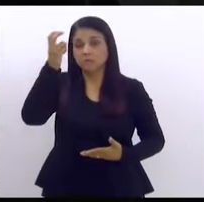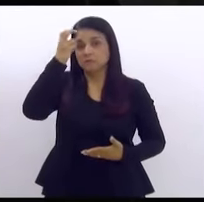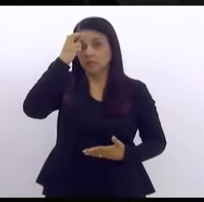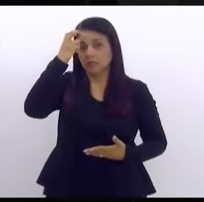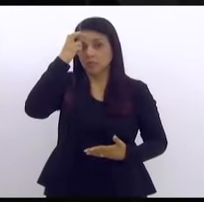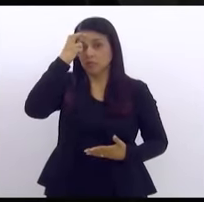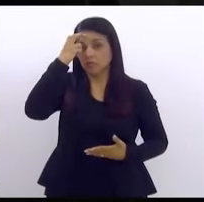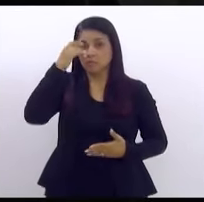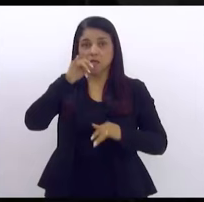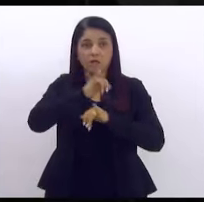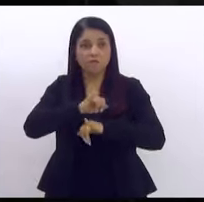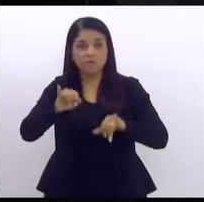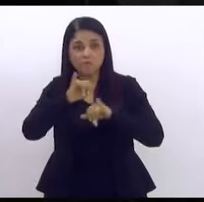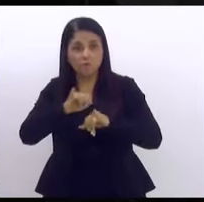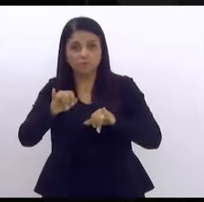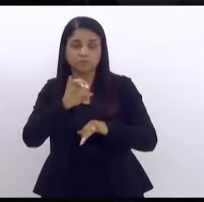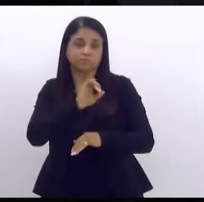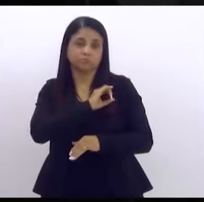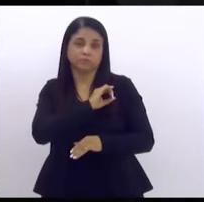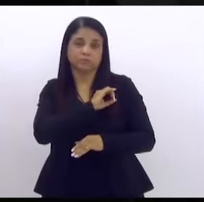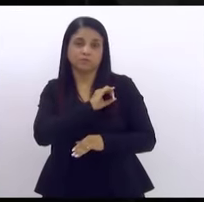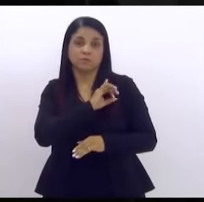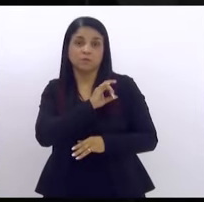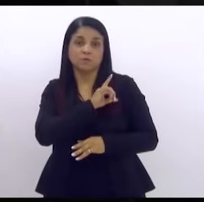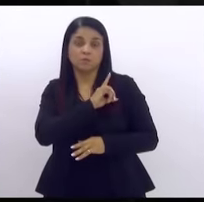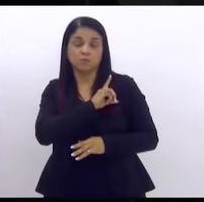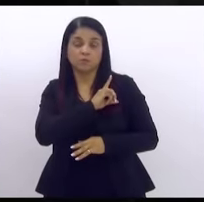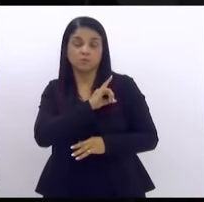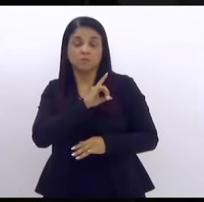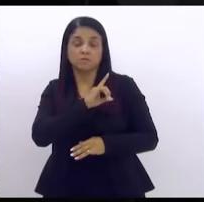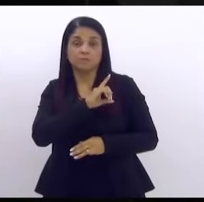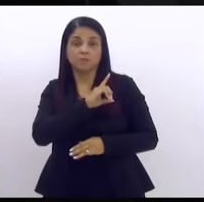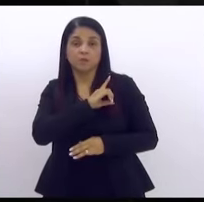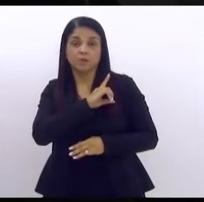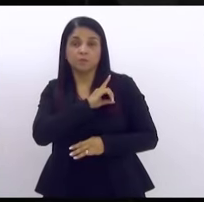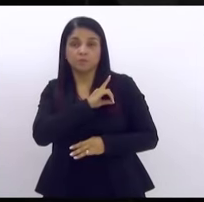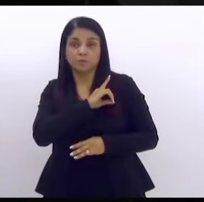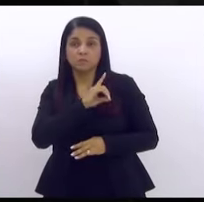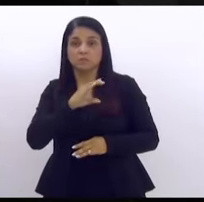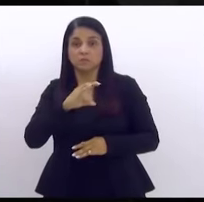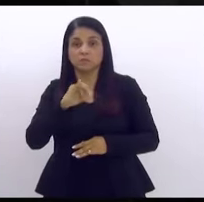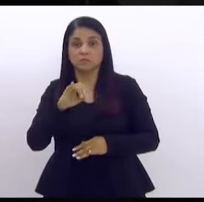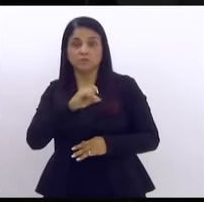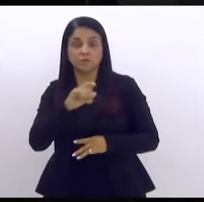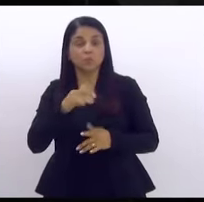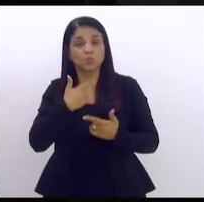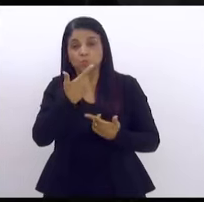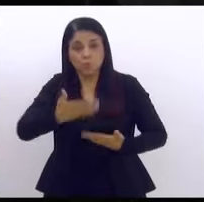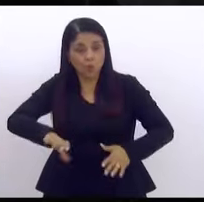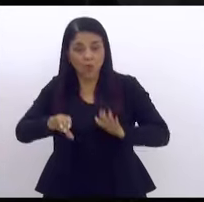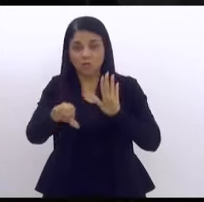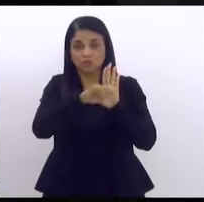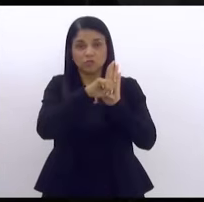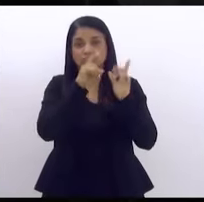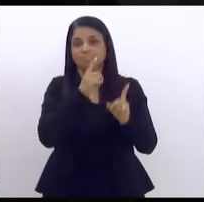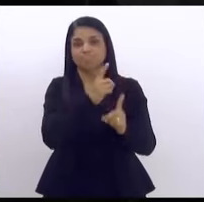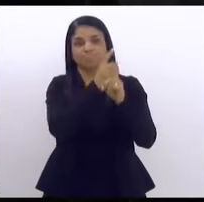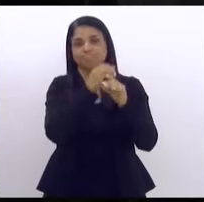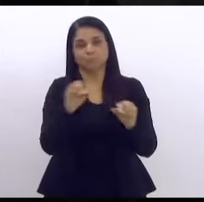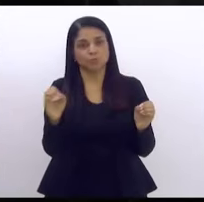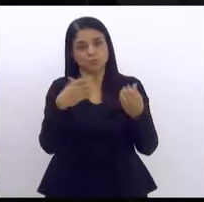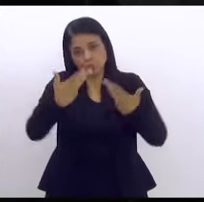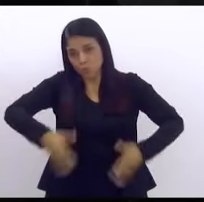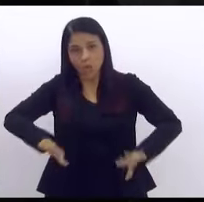inteligência e informação para a Polícia Civil. Ou seja, não quer que os crimes sejam descobertos.